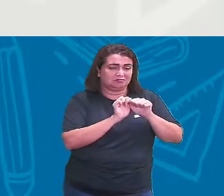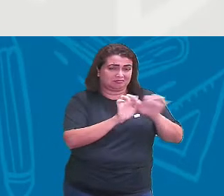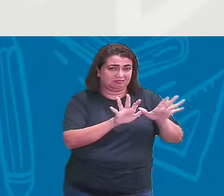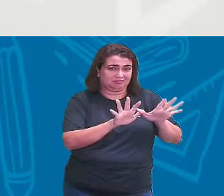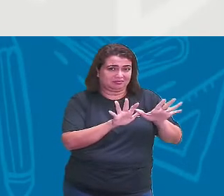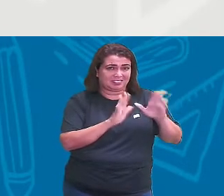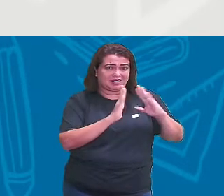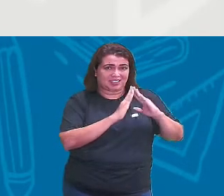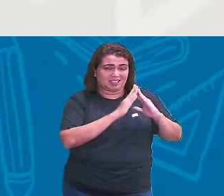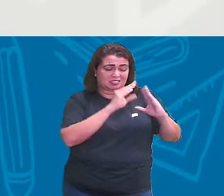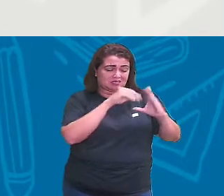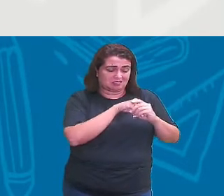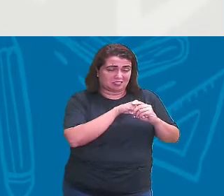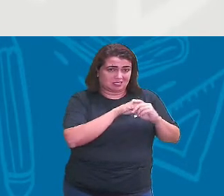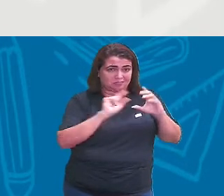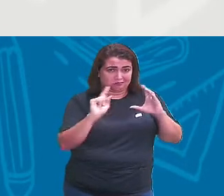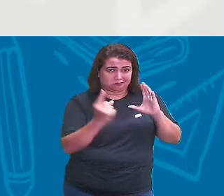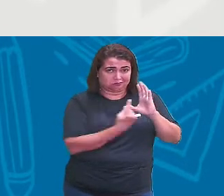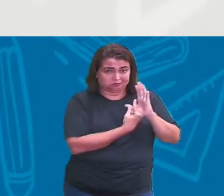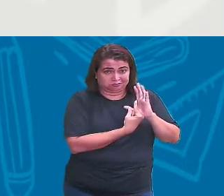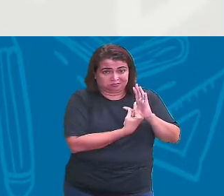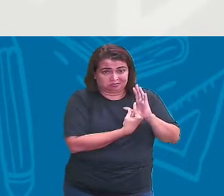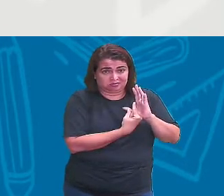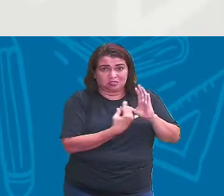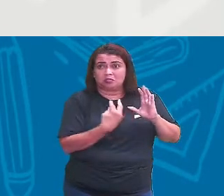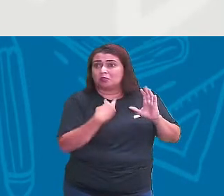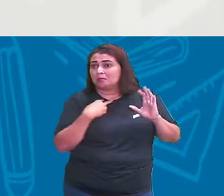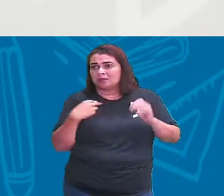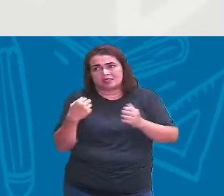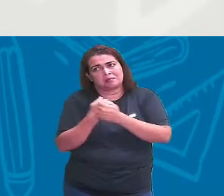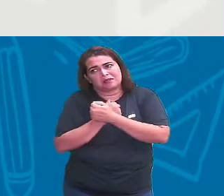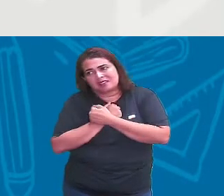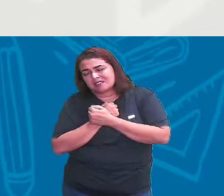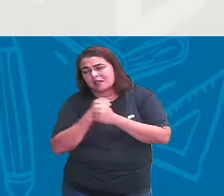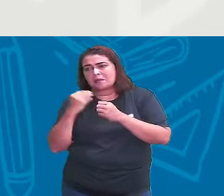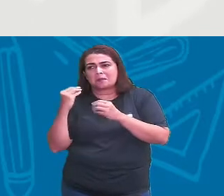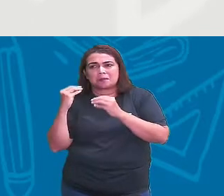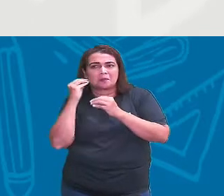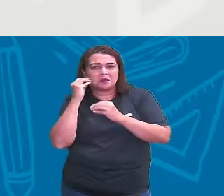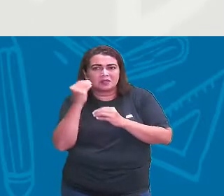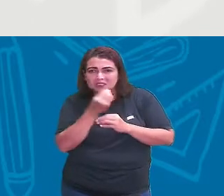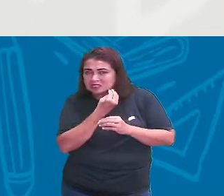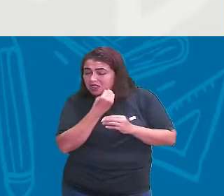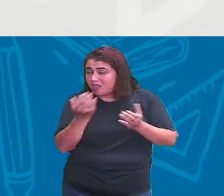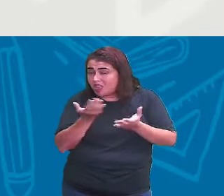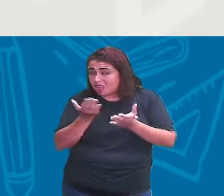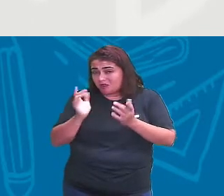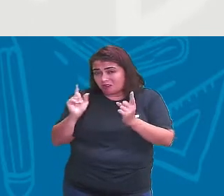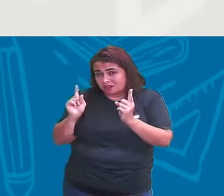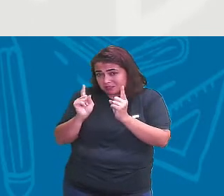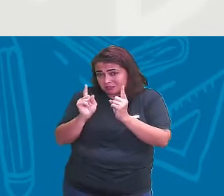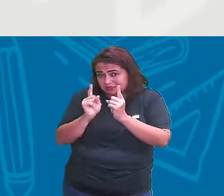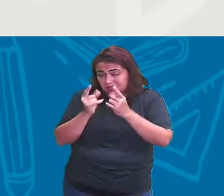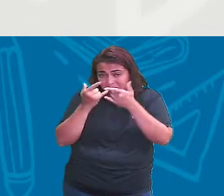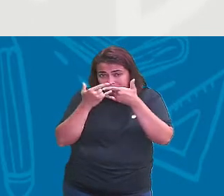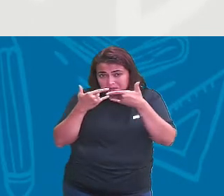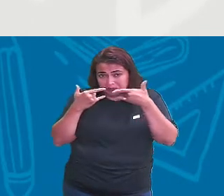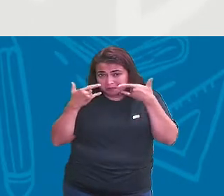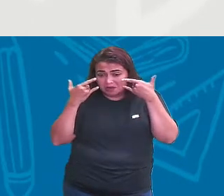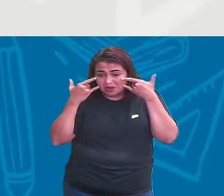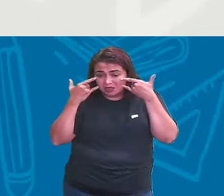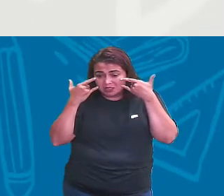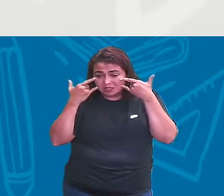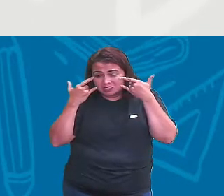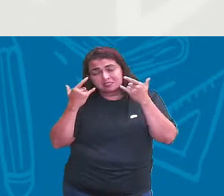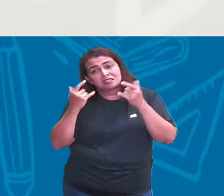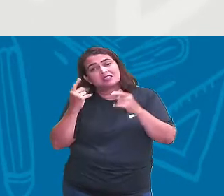dar abraço. Agora é que a gente está começando a falar com as pessoas um pouquinho mais de perto, de máscara. Agora que